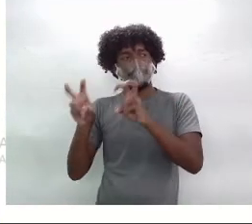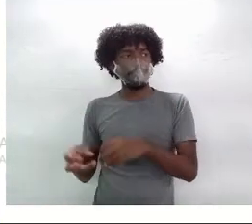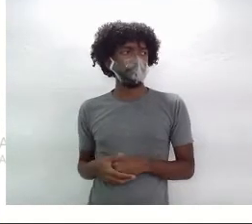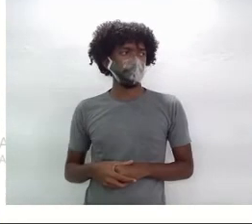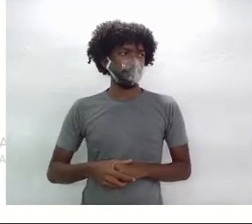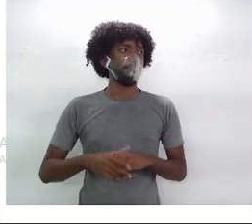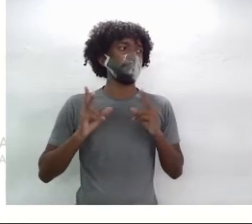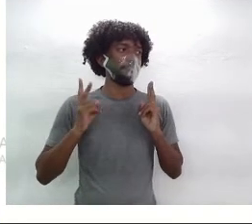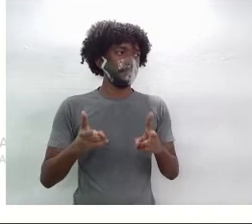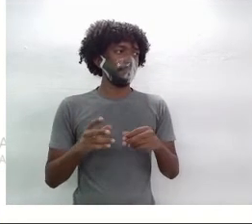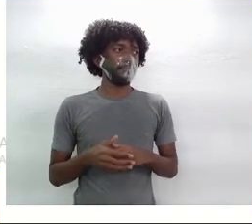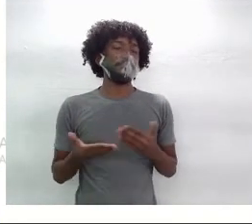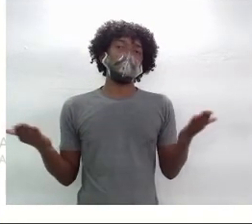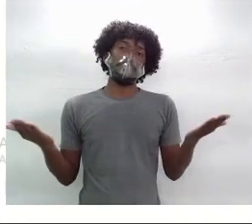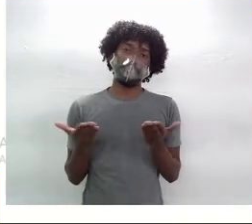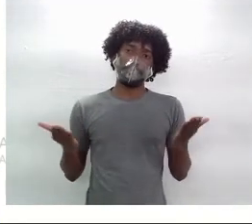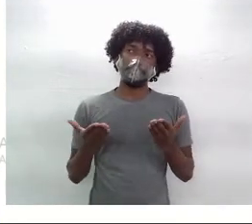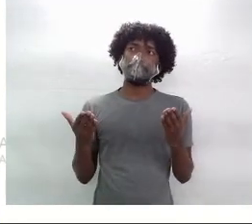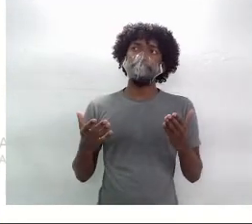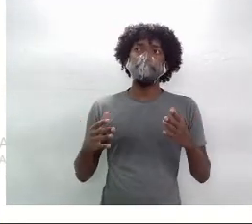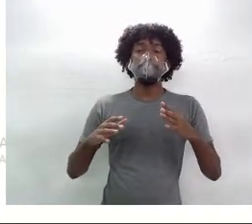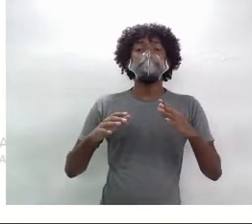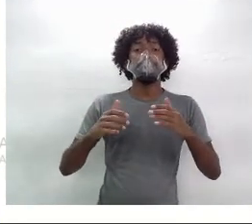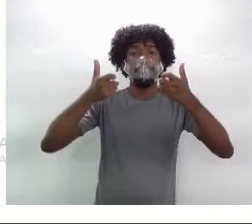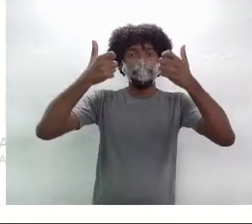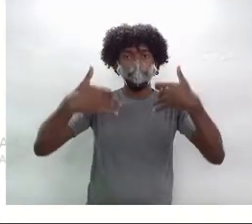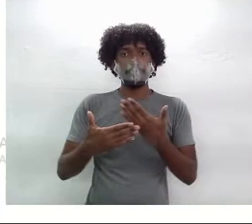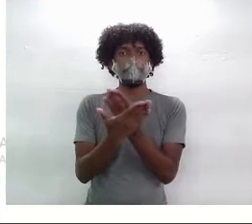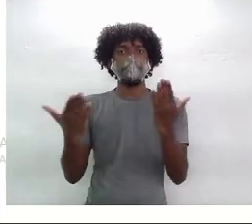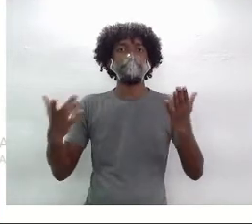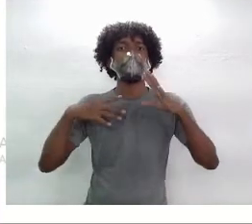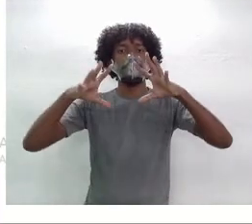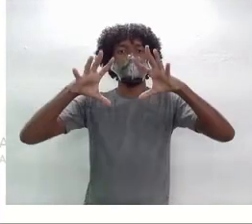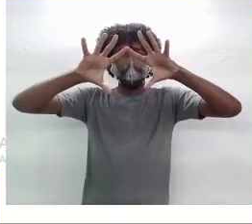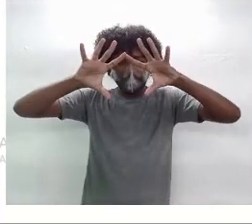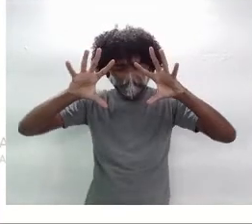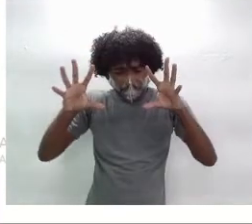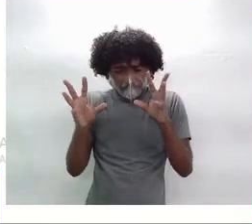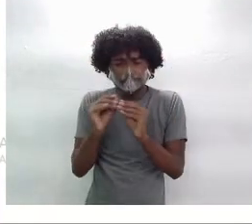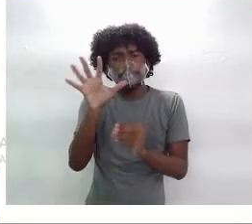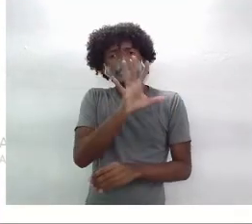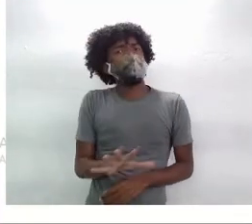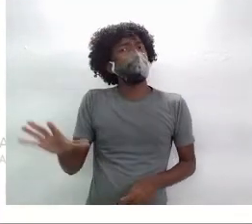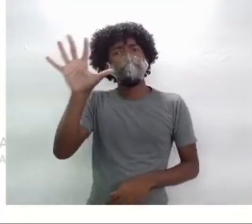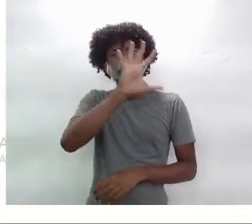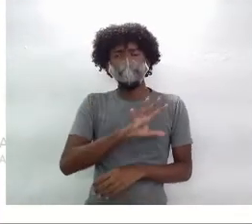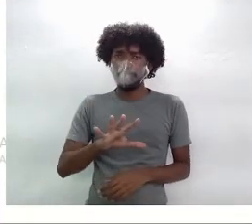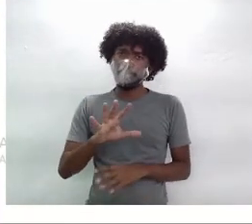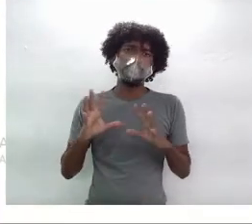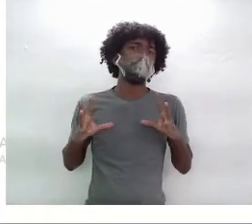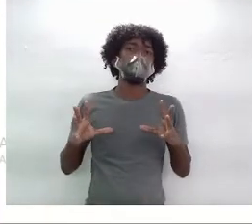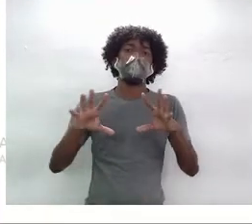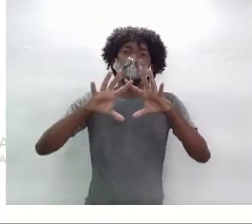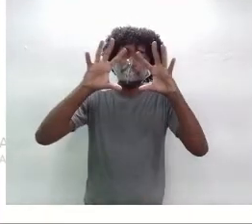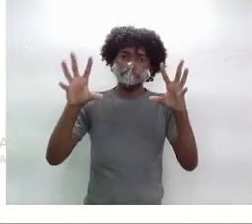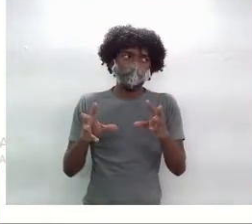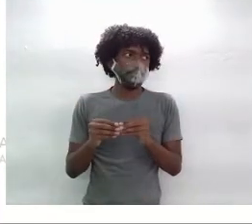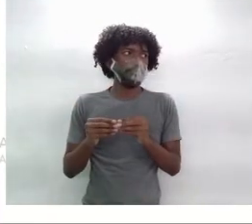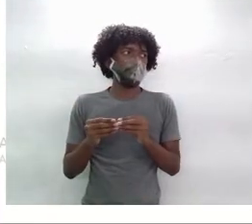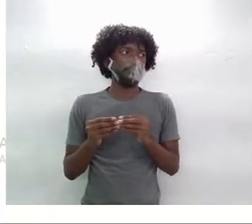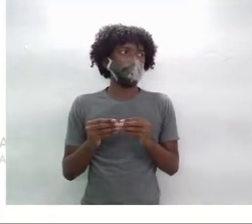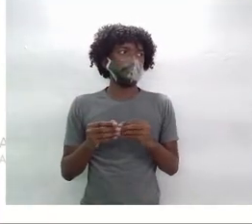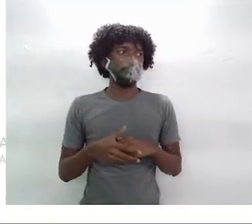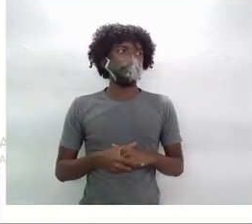Vamos adiante. Gente, eu trago aqui para vocês uma síntese geral, uma síntese